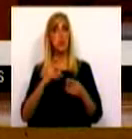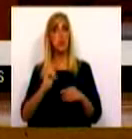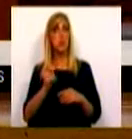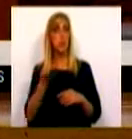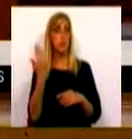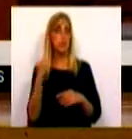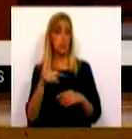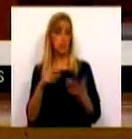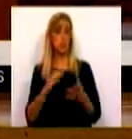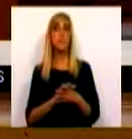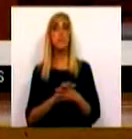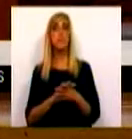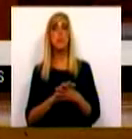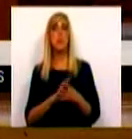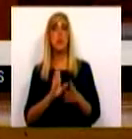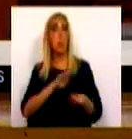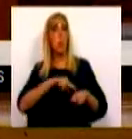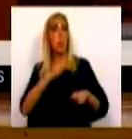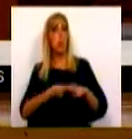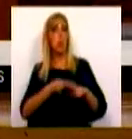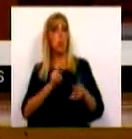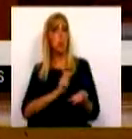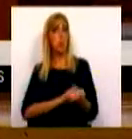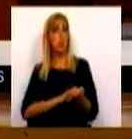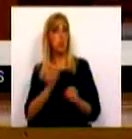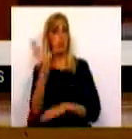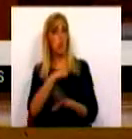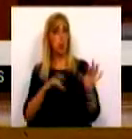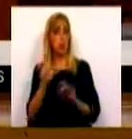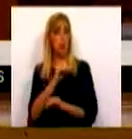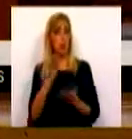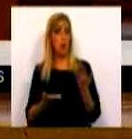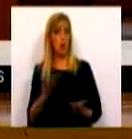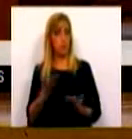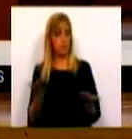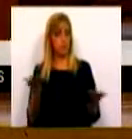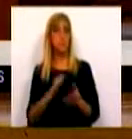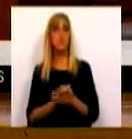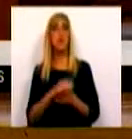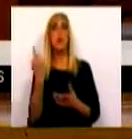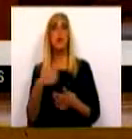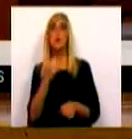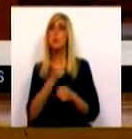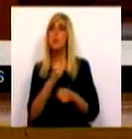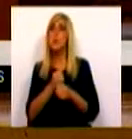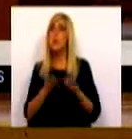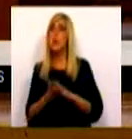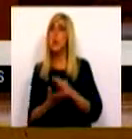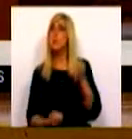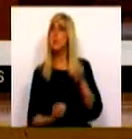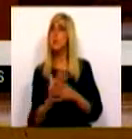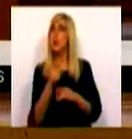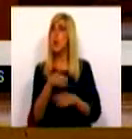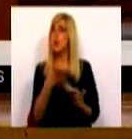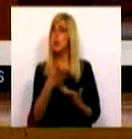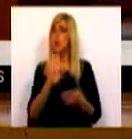passado e ao dobro do ritmo da Europa. Temos emprego criado que gera